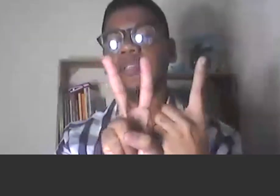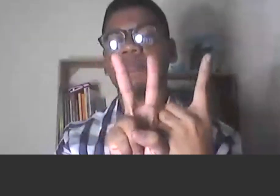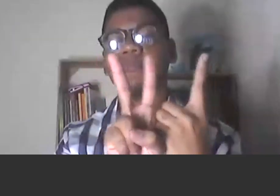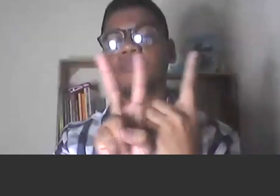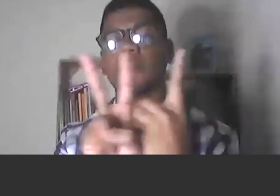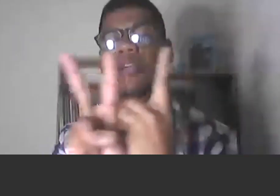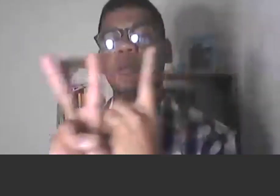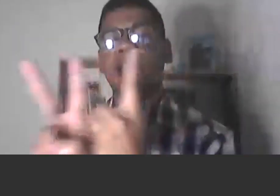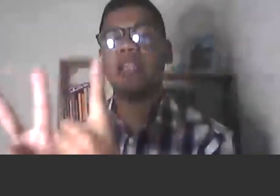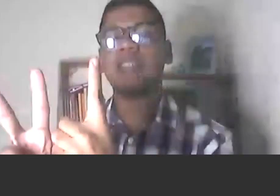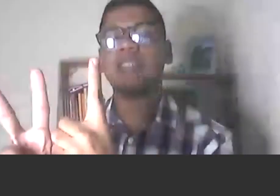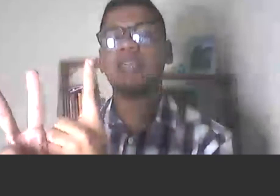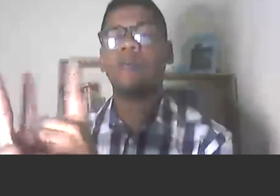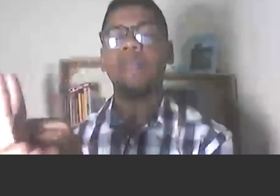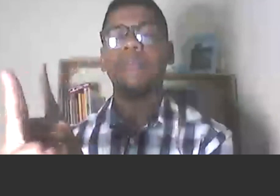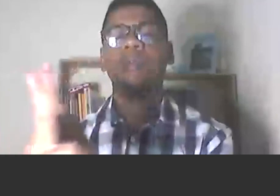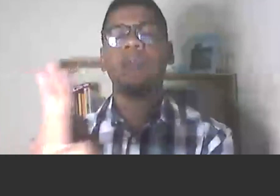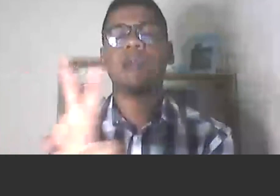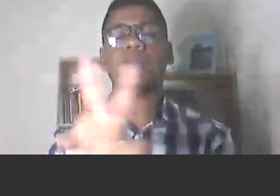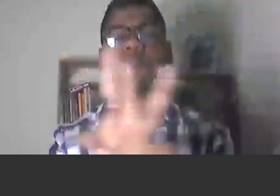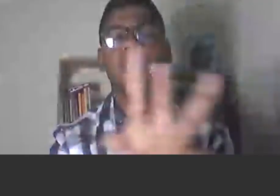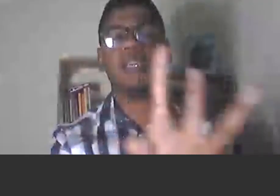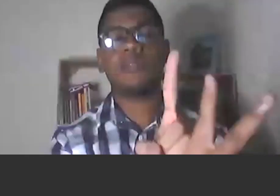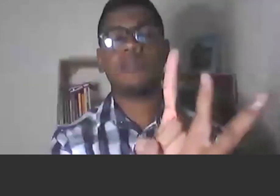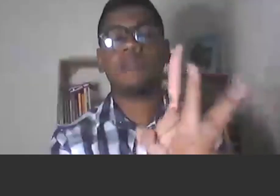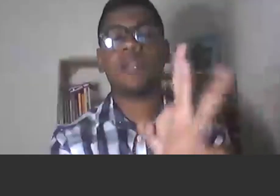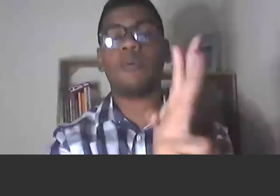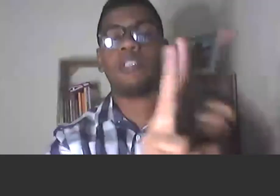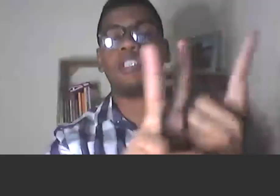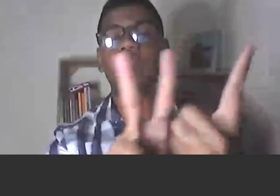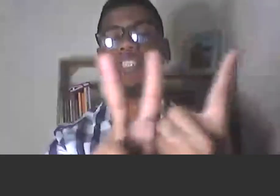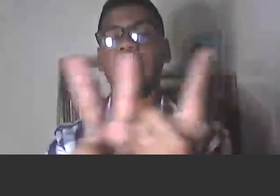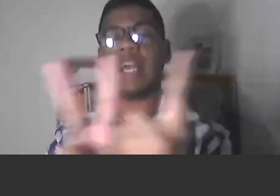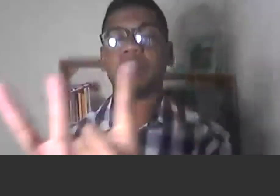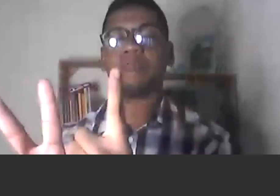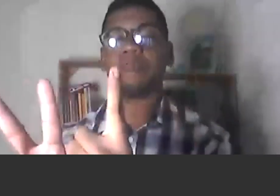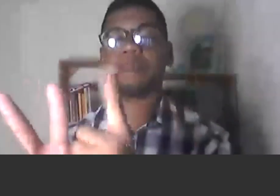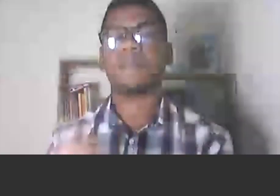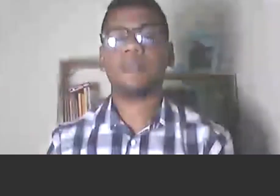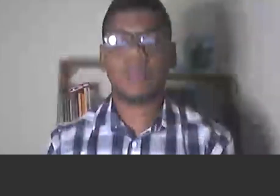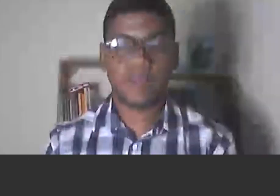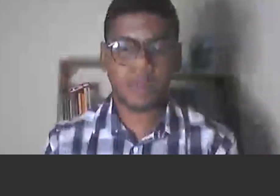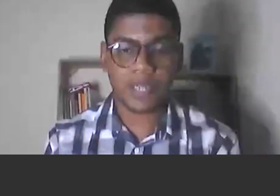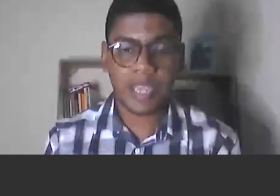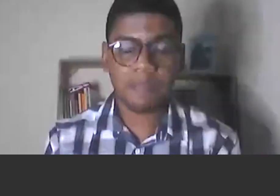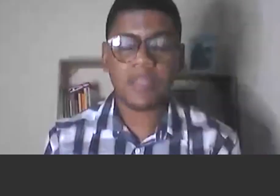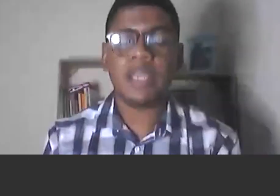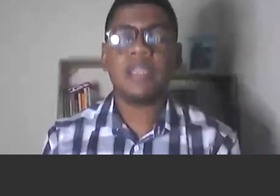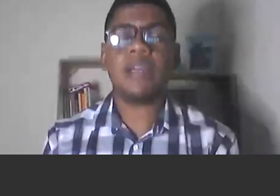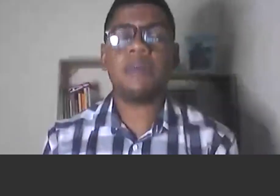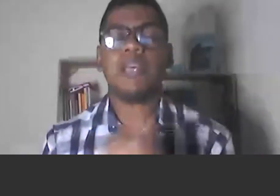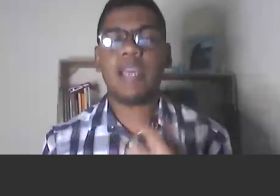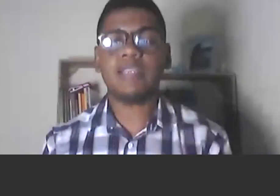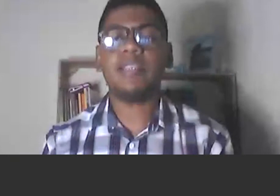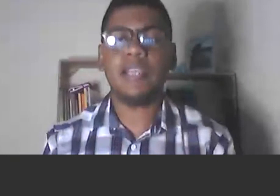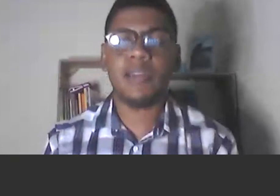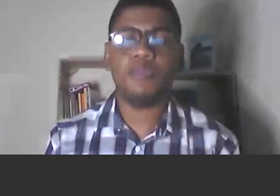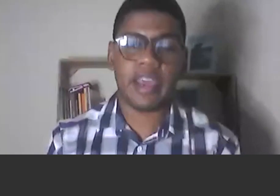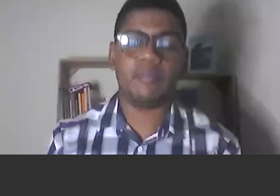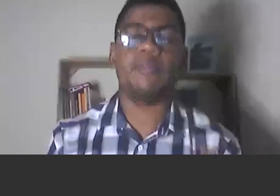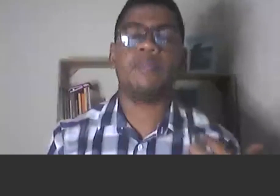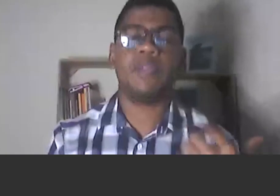vou depois. Então, eles que estão me guiando para onde a gente vai chegar. Ok? Então,